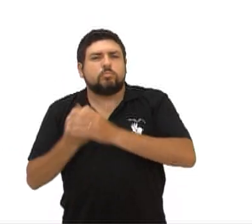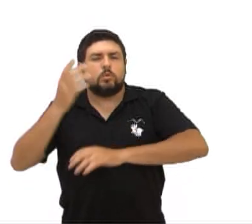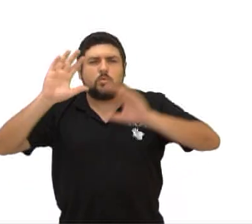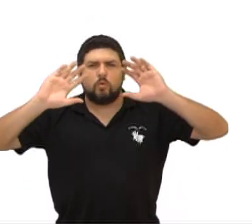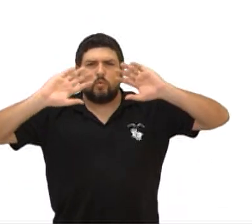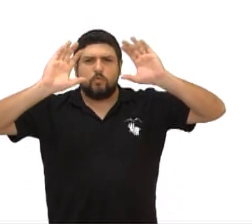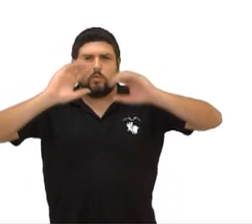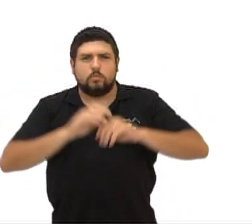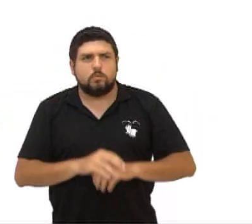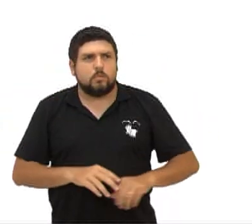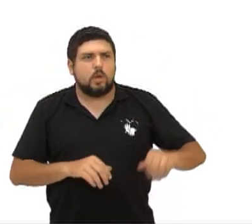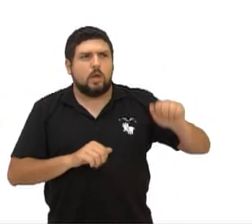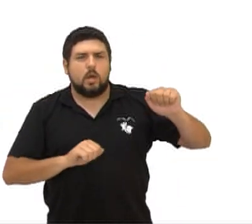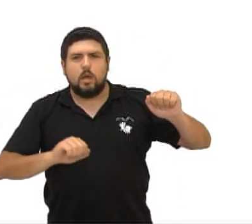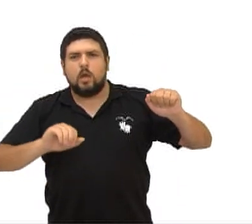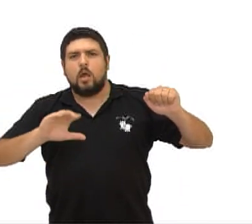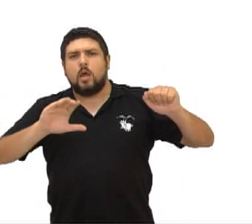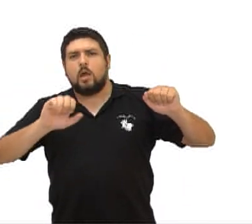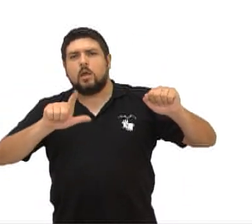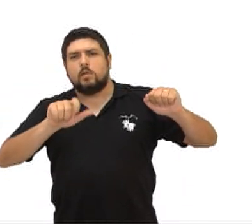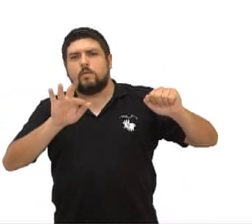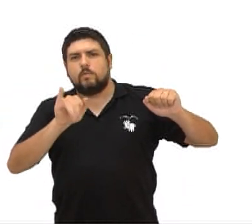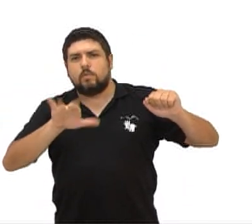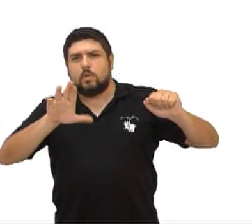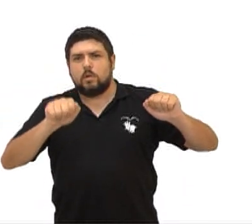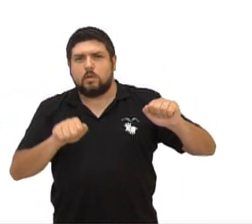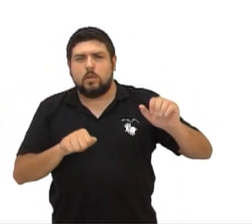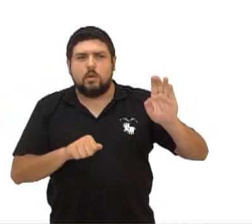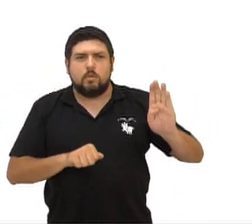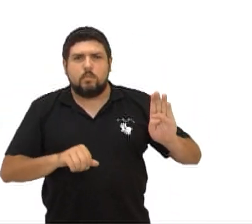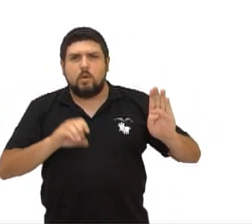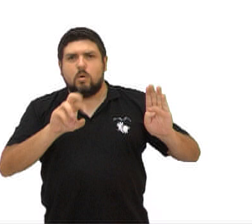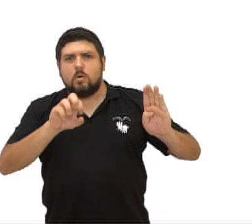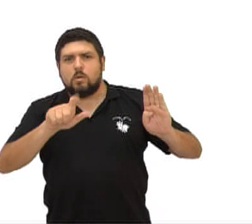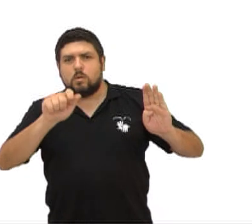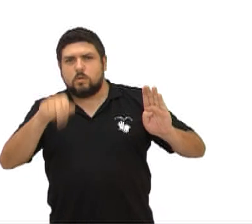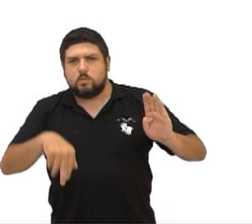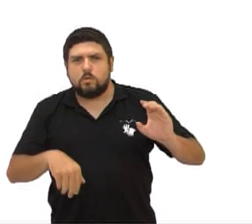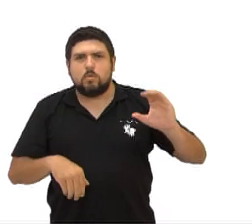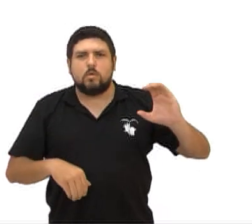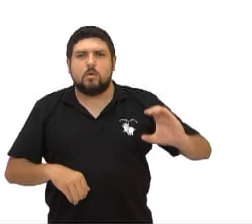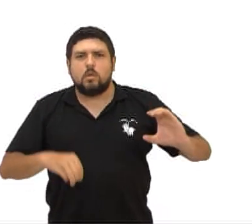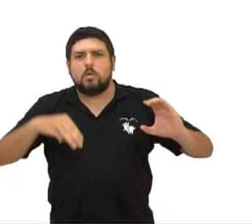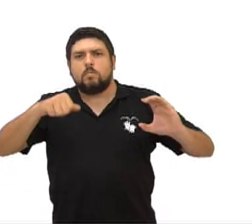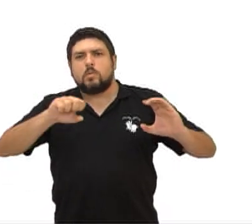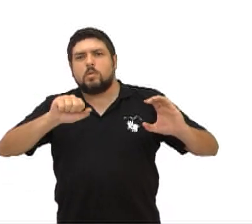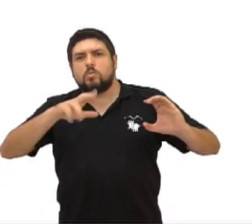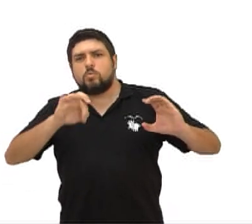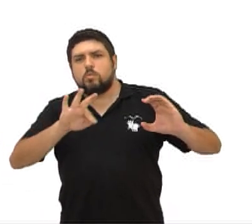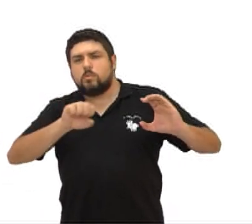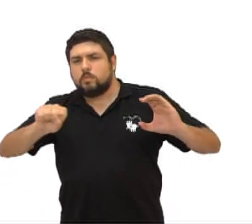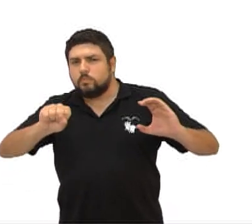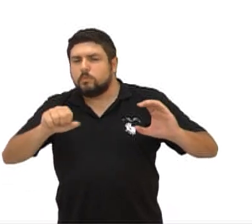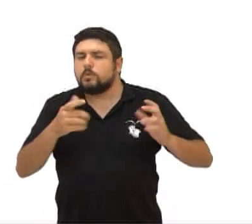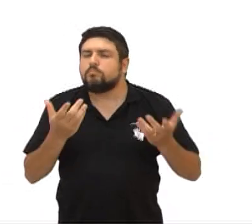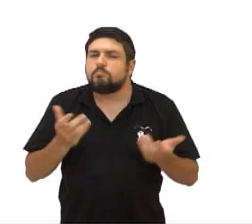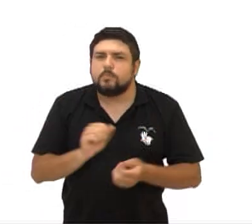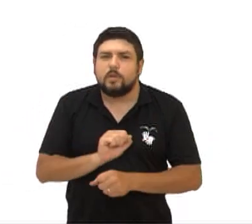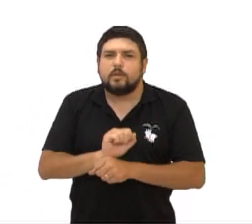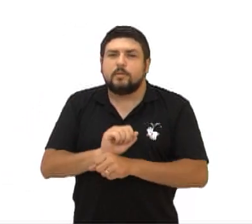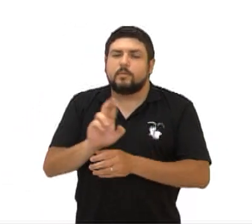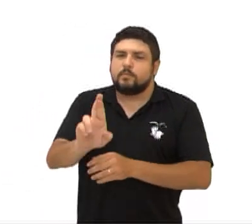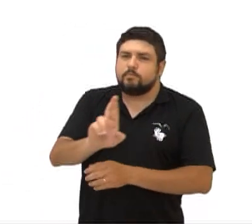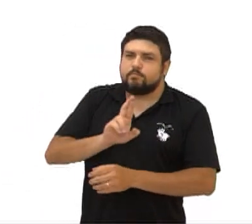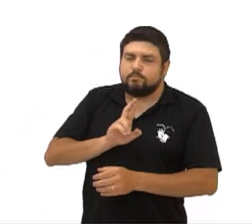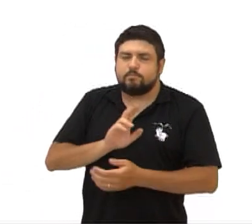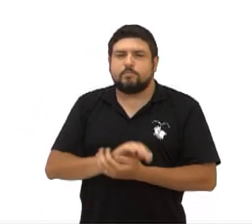Foi o estado da Califórnia? Foi no estado de Oregon? Ou foi no estado de Massachusetts? Vamos lá, um tempinho para responder. Enquanto isso, temos